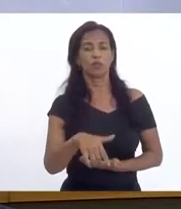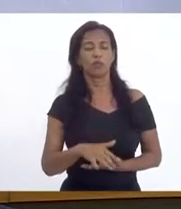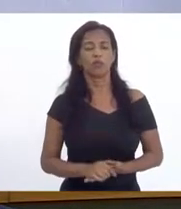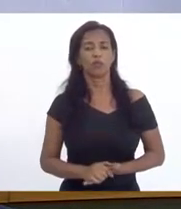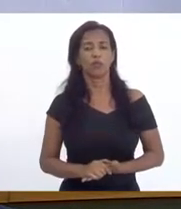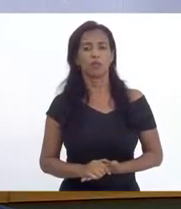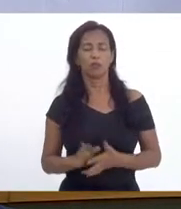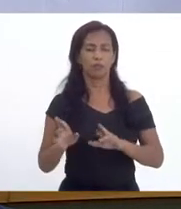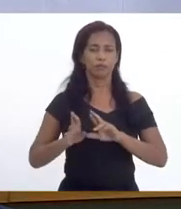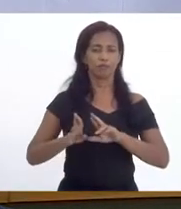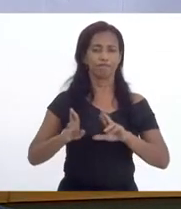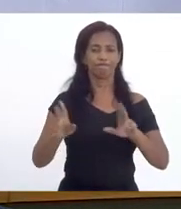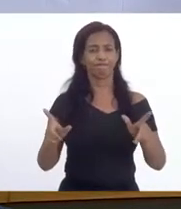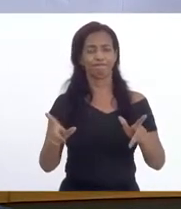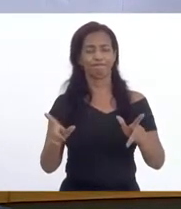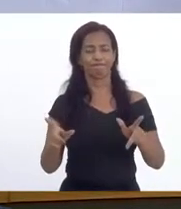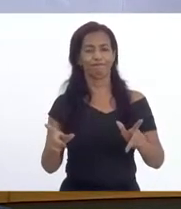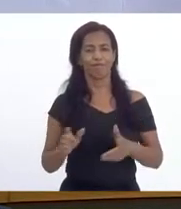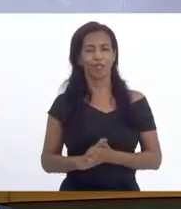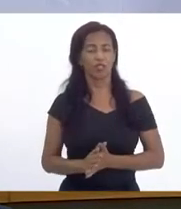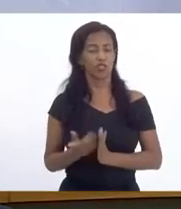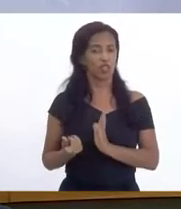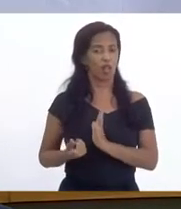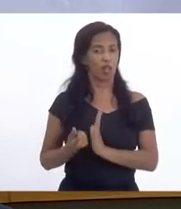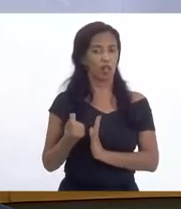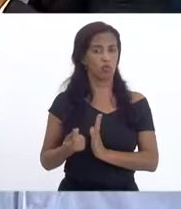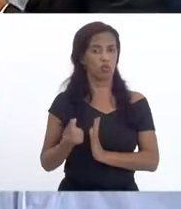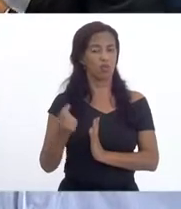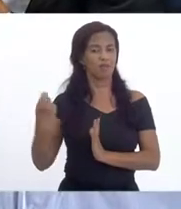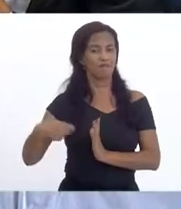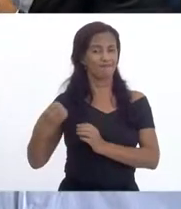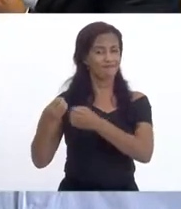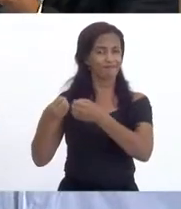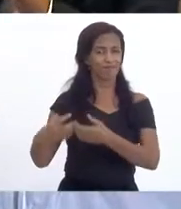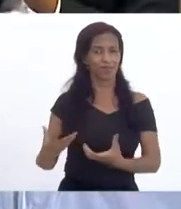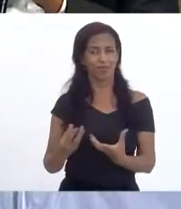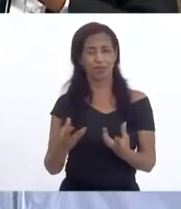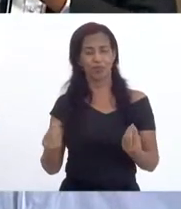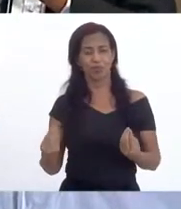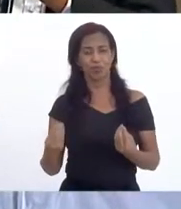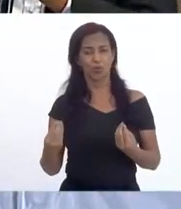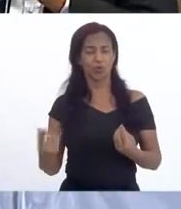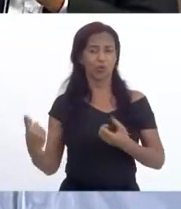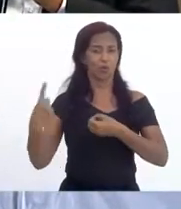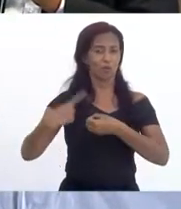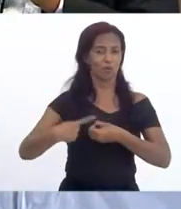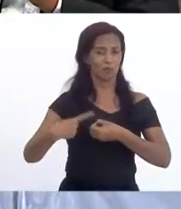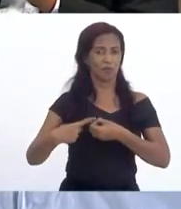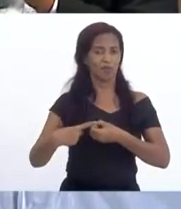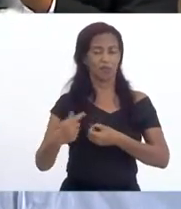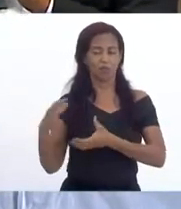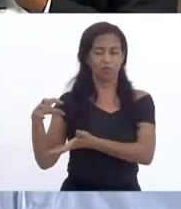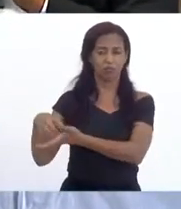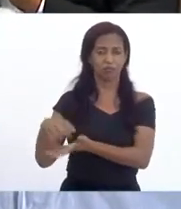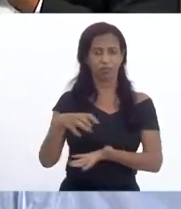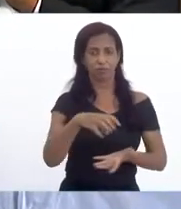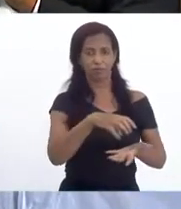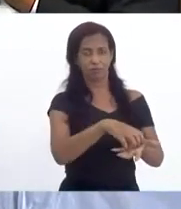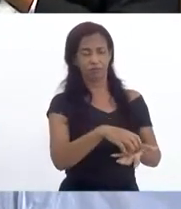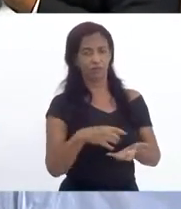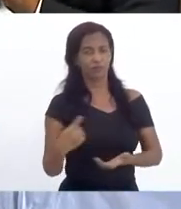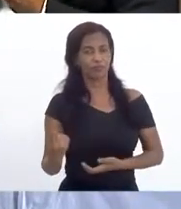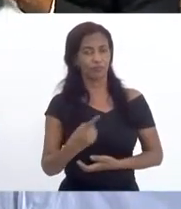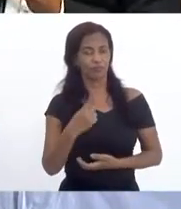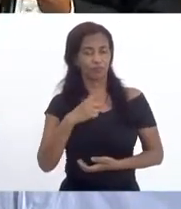uma divergência, uma diferença de alíquota que realmente prejudica muito os nossos municípios dessas duas regiões.